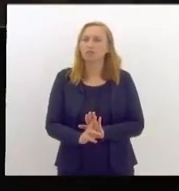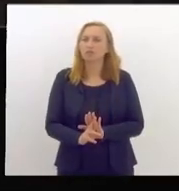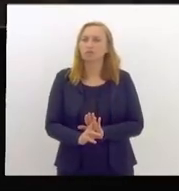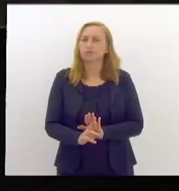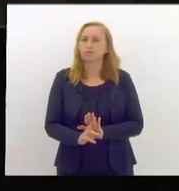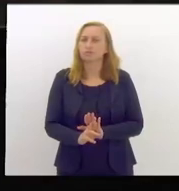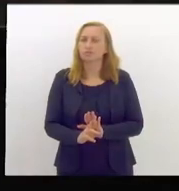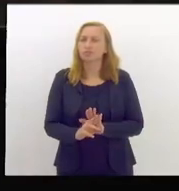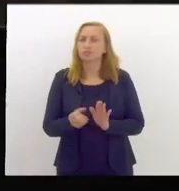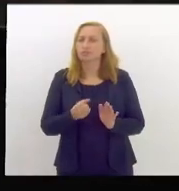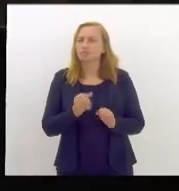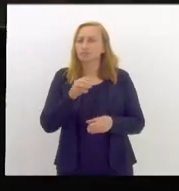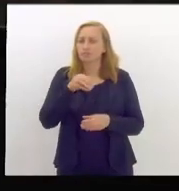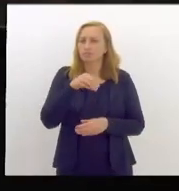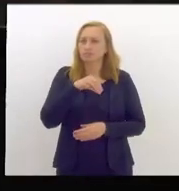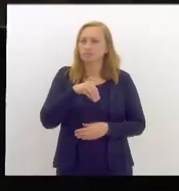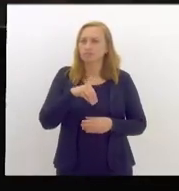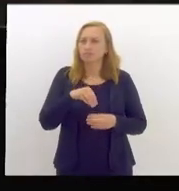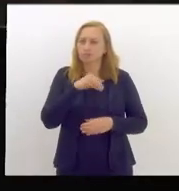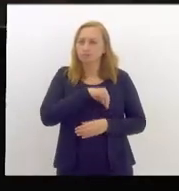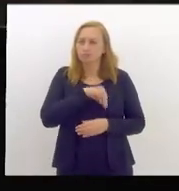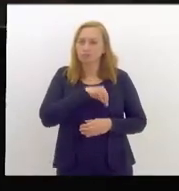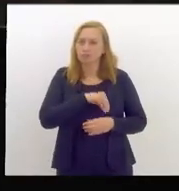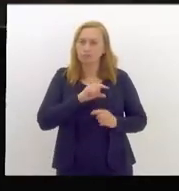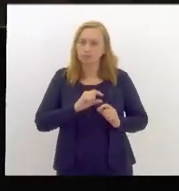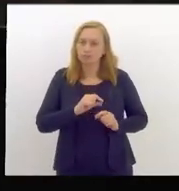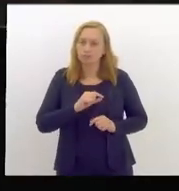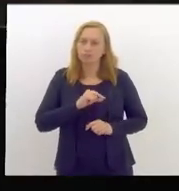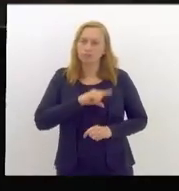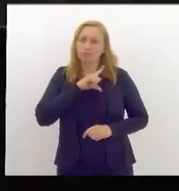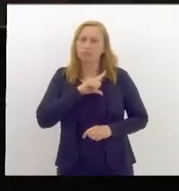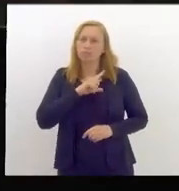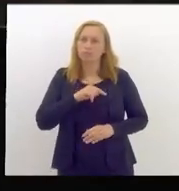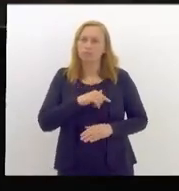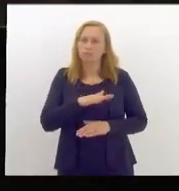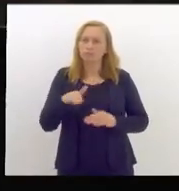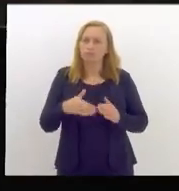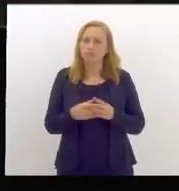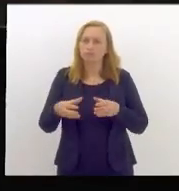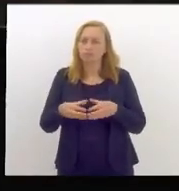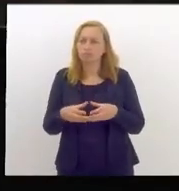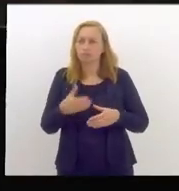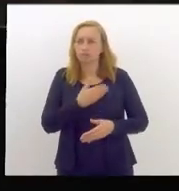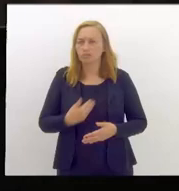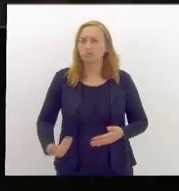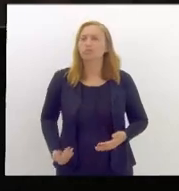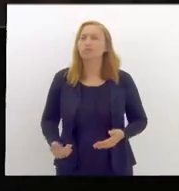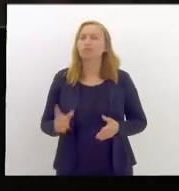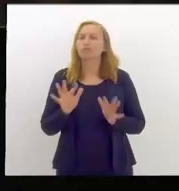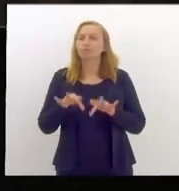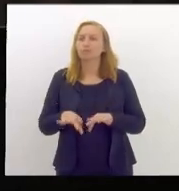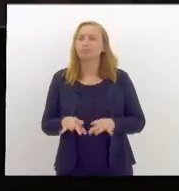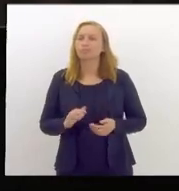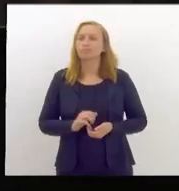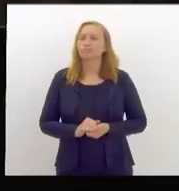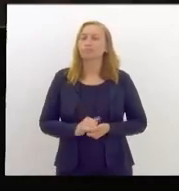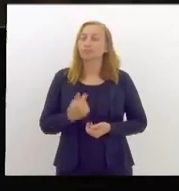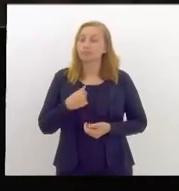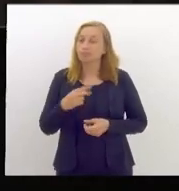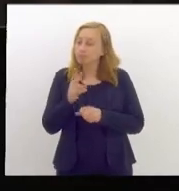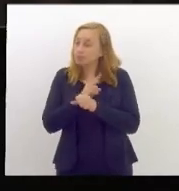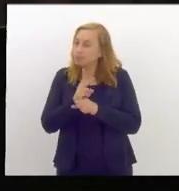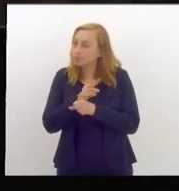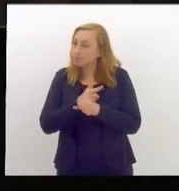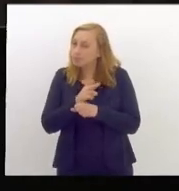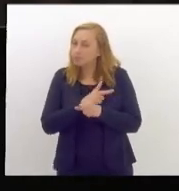Esse aumento dado ao governo ao Governador e toda sua equipe e finalmente fui eu buscar